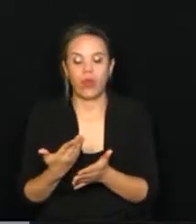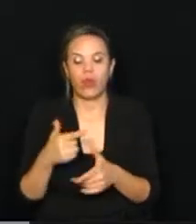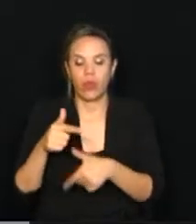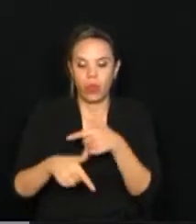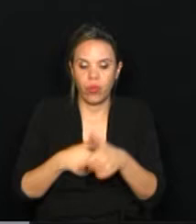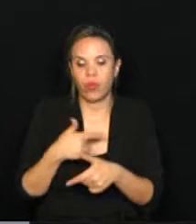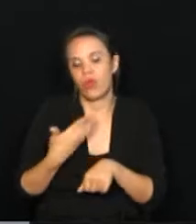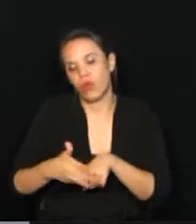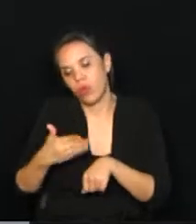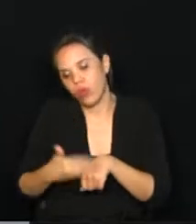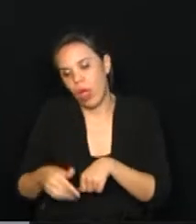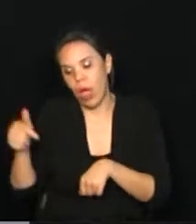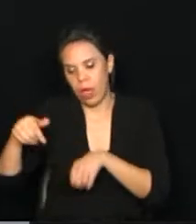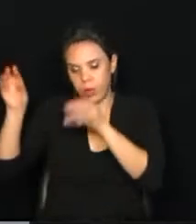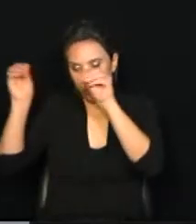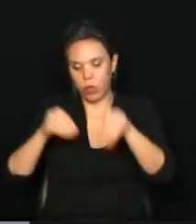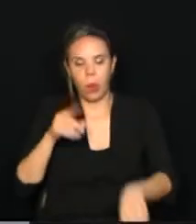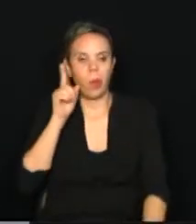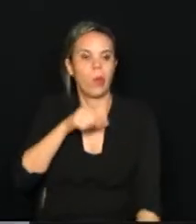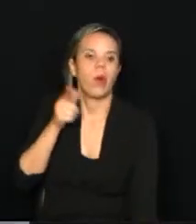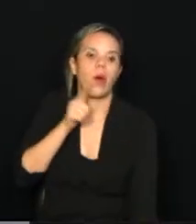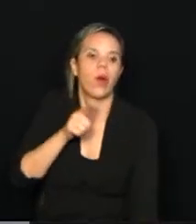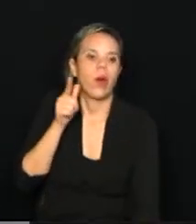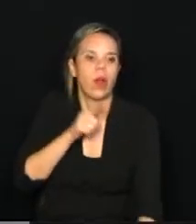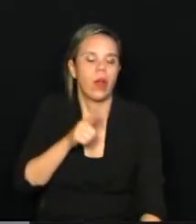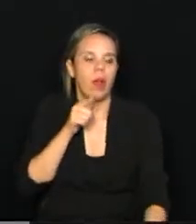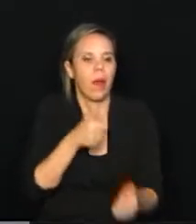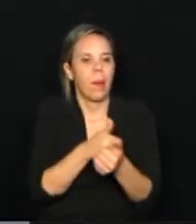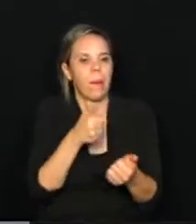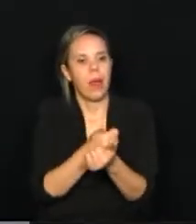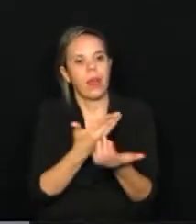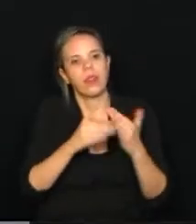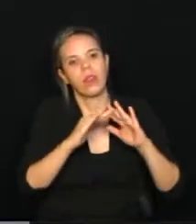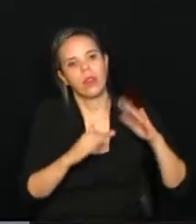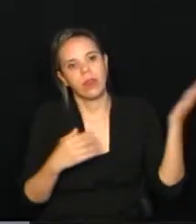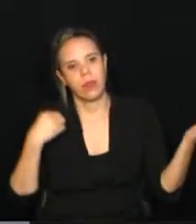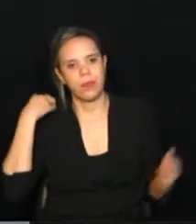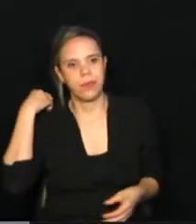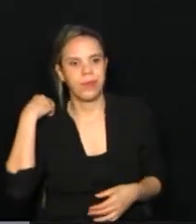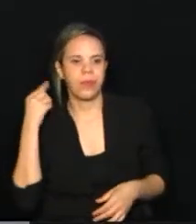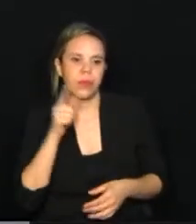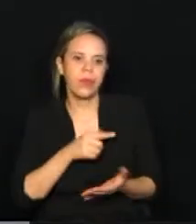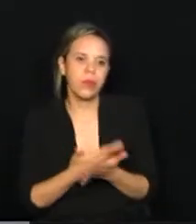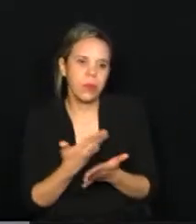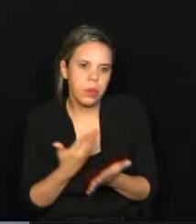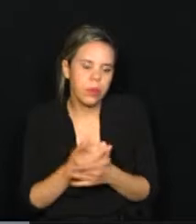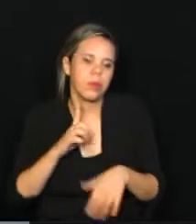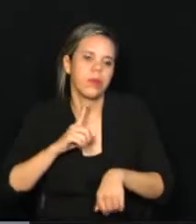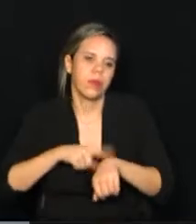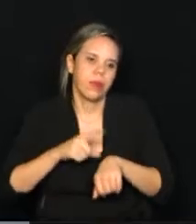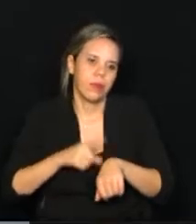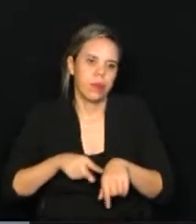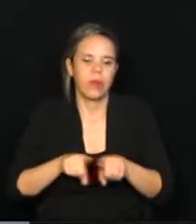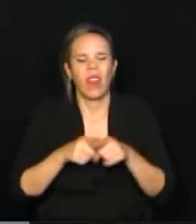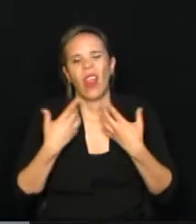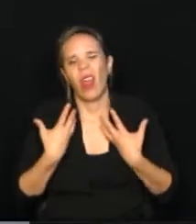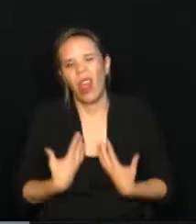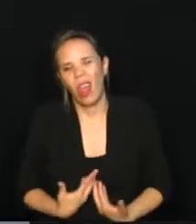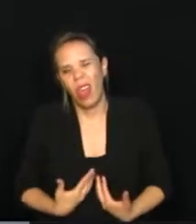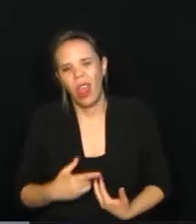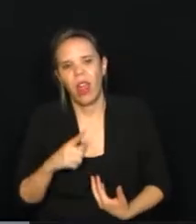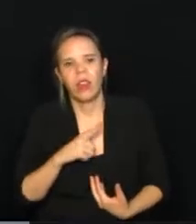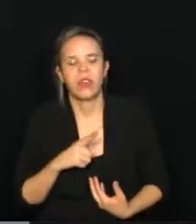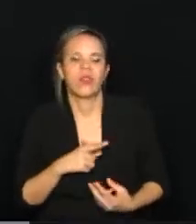Americana eu consegui um pouco mais, porque daí a República era do lado da escola. Então eu tinha mais tempo, mas também era cansativo, porque tinha